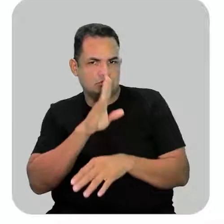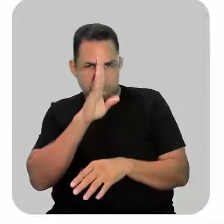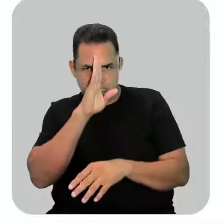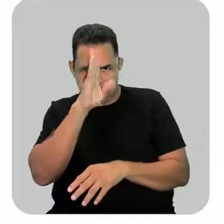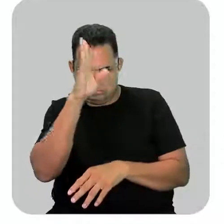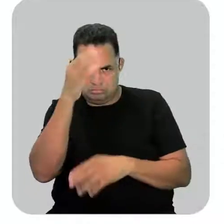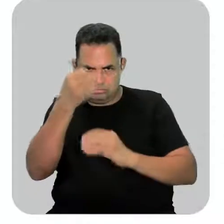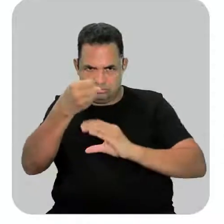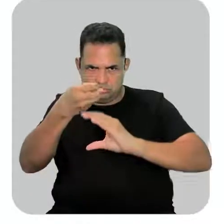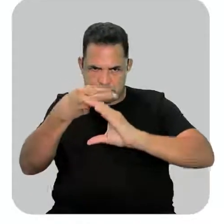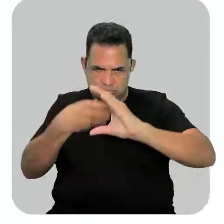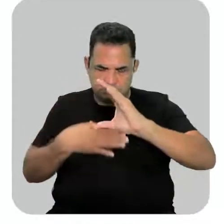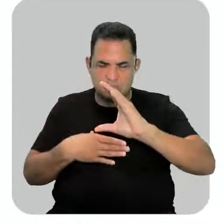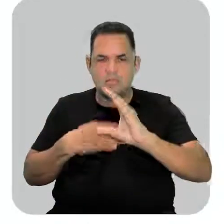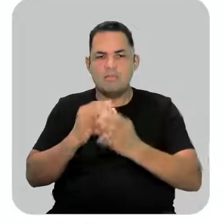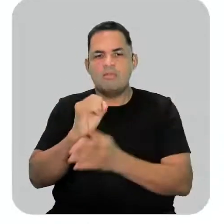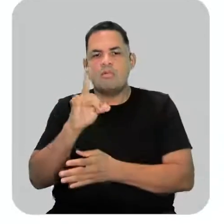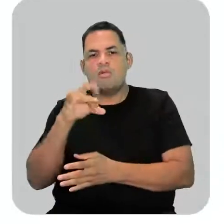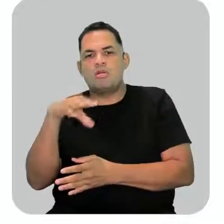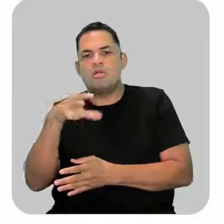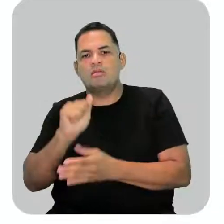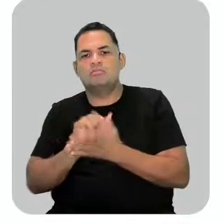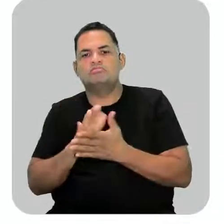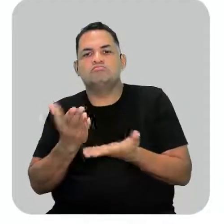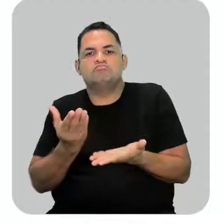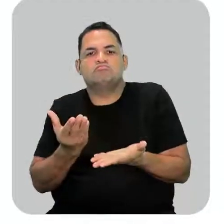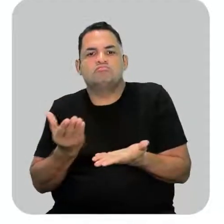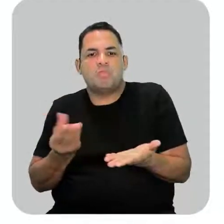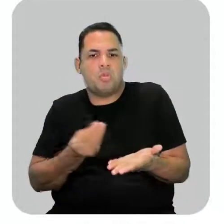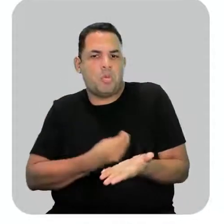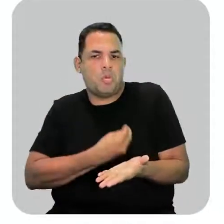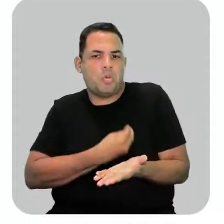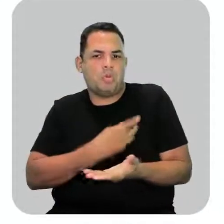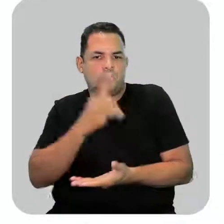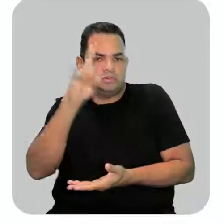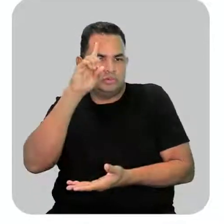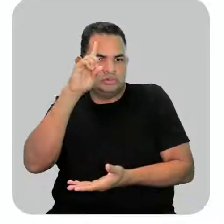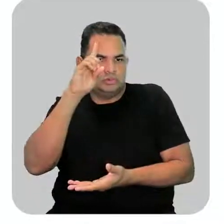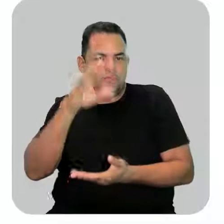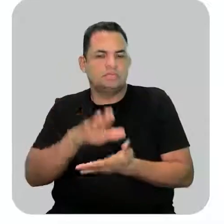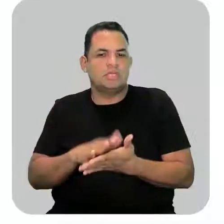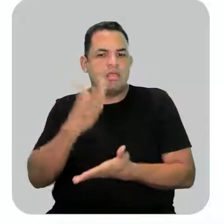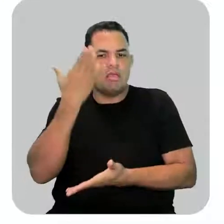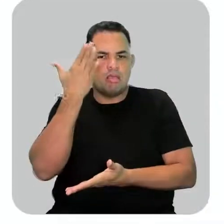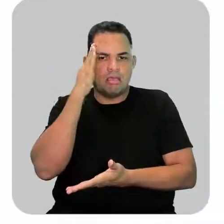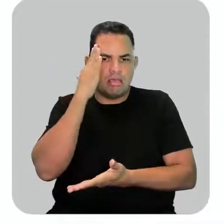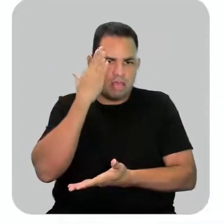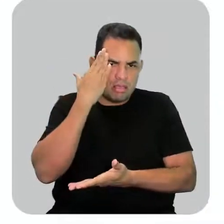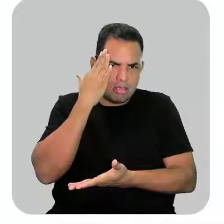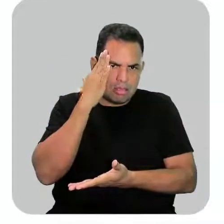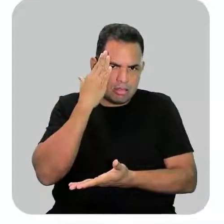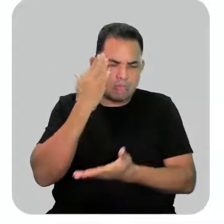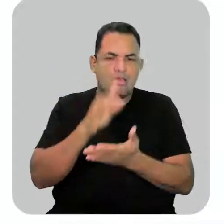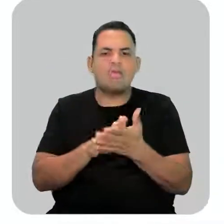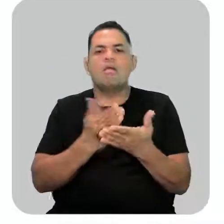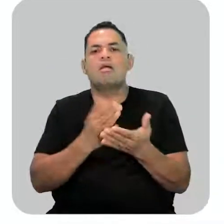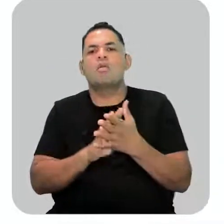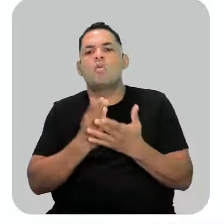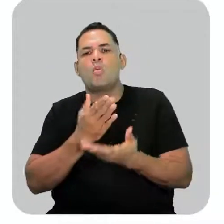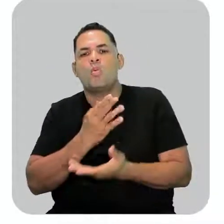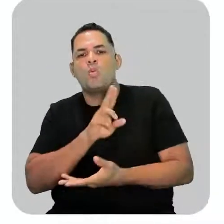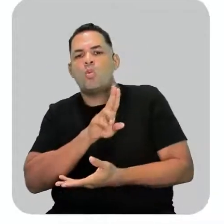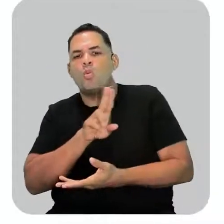Identificar as principais funções orgânicas presentes no cotidiano e também compreender